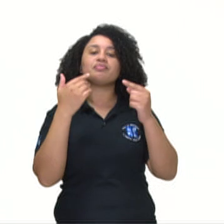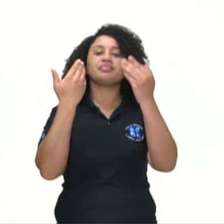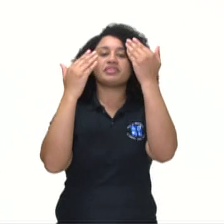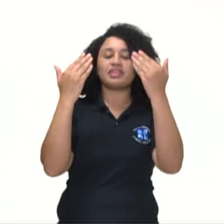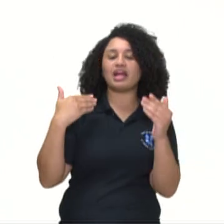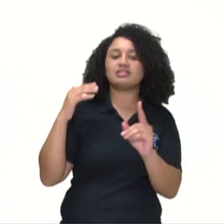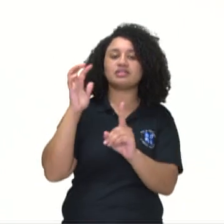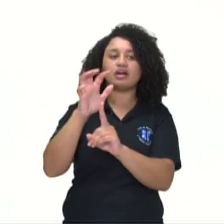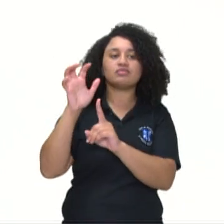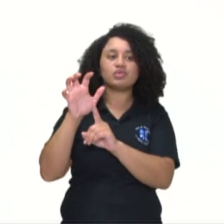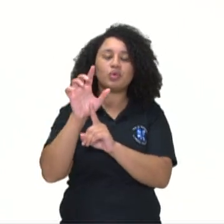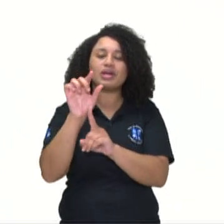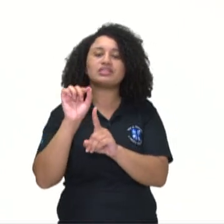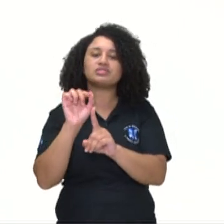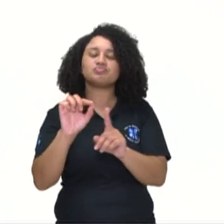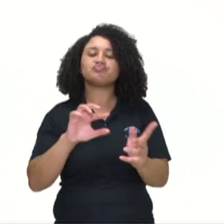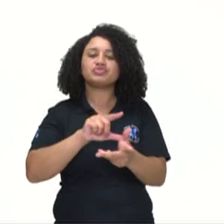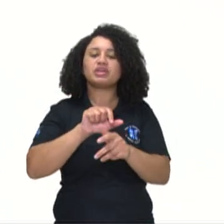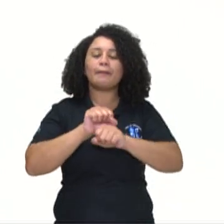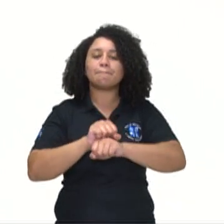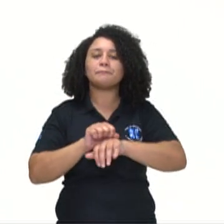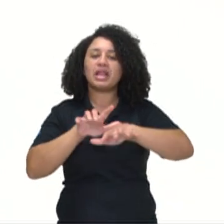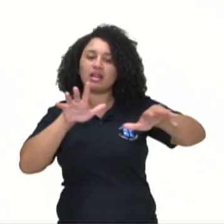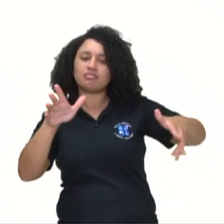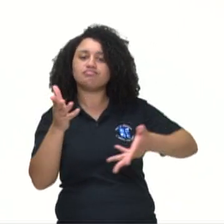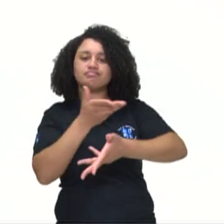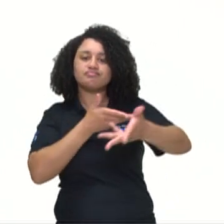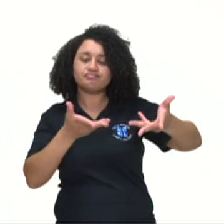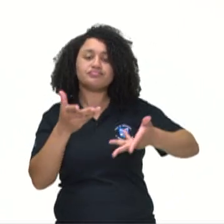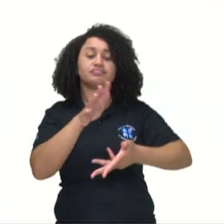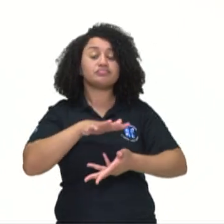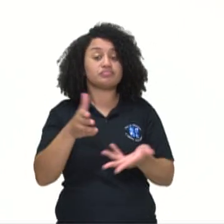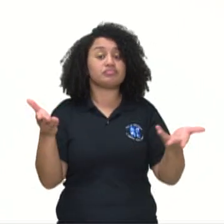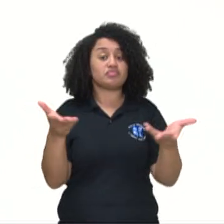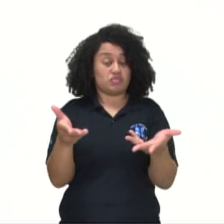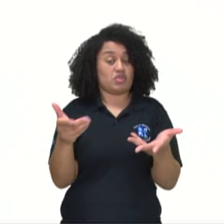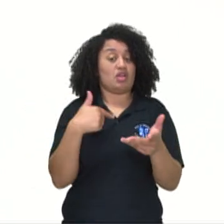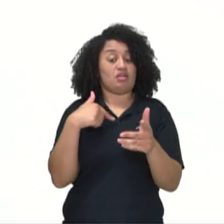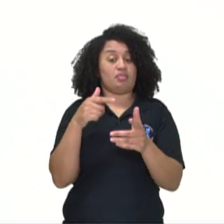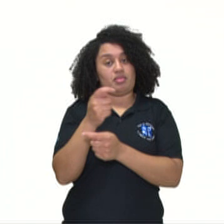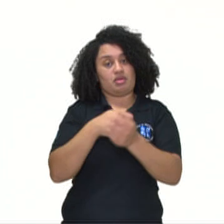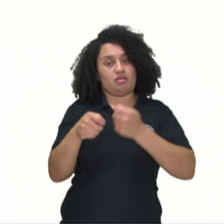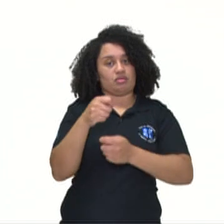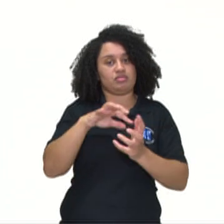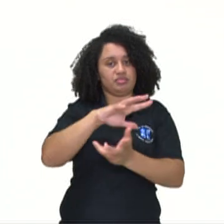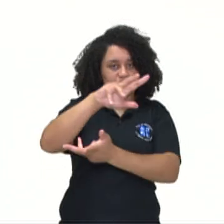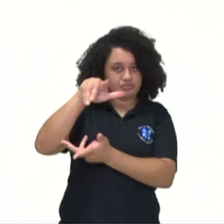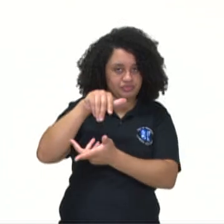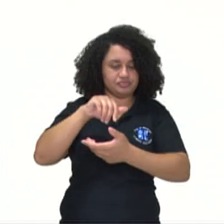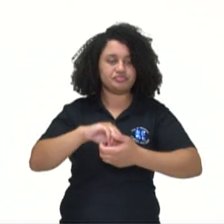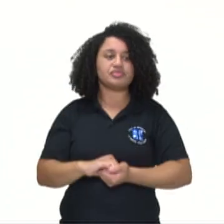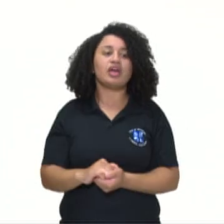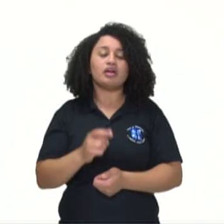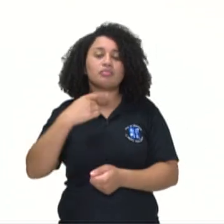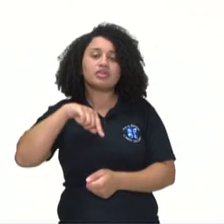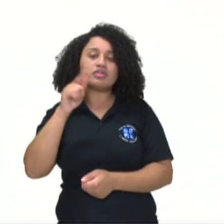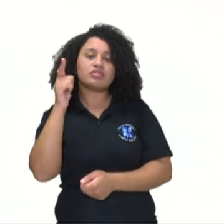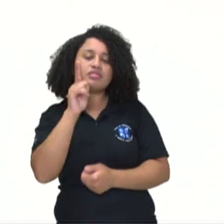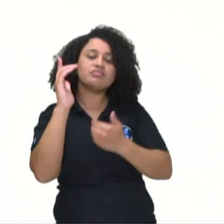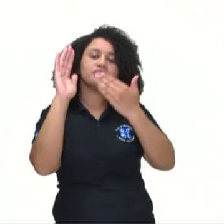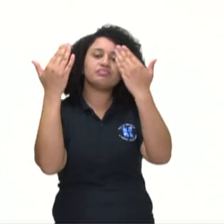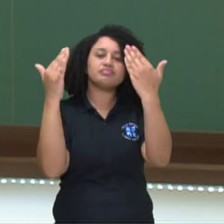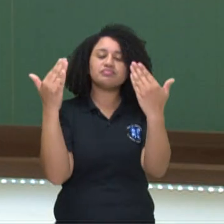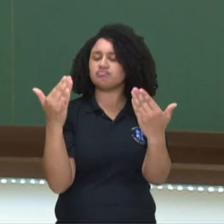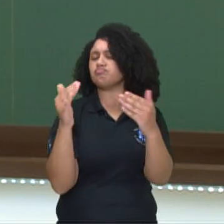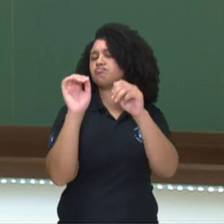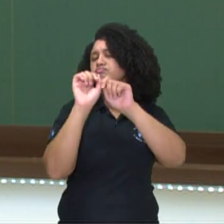da globalização dentro do cenário atual da economia mundial. Para que a gente consiga fazer essa análise de uma maneira